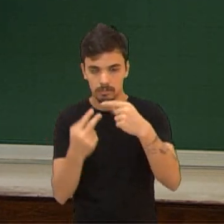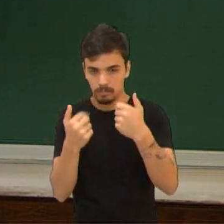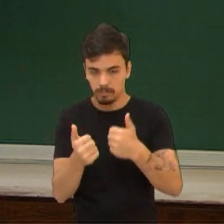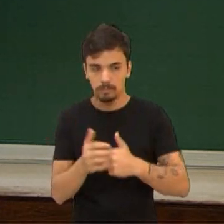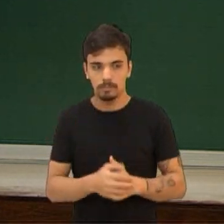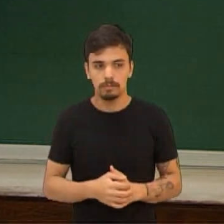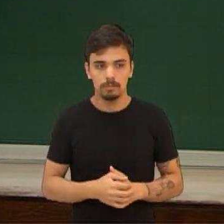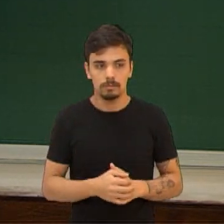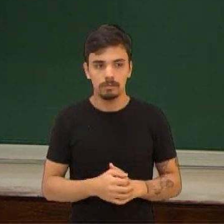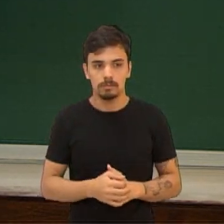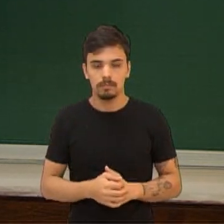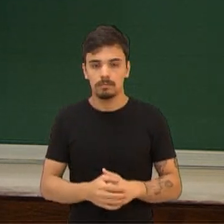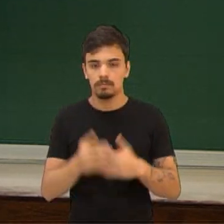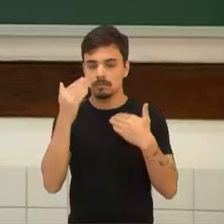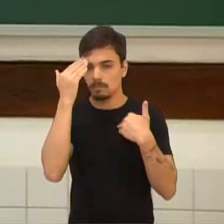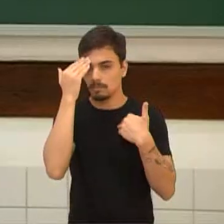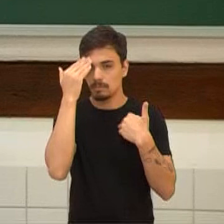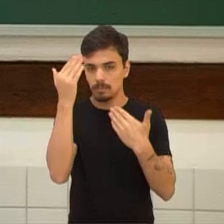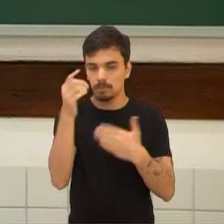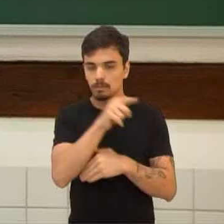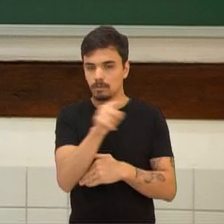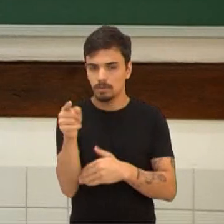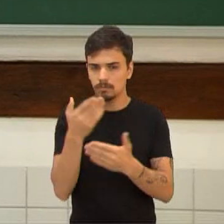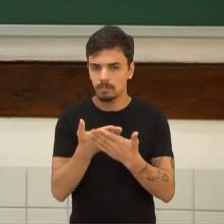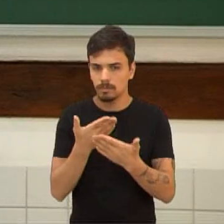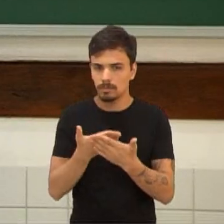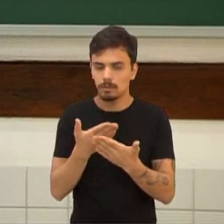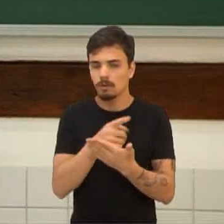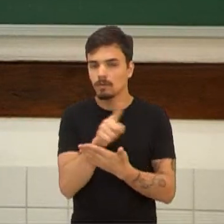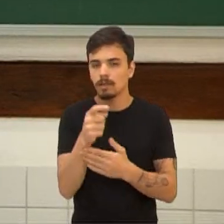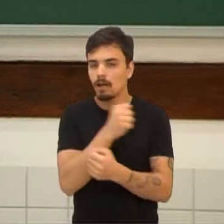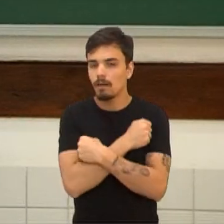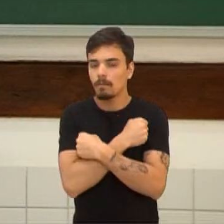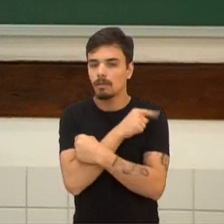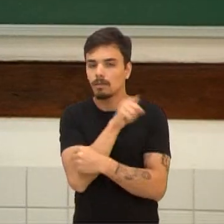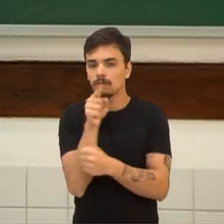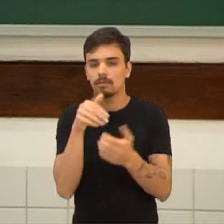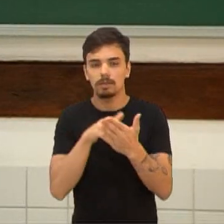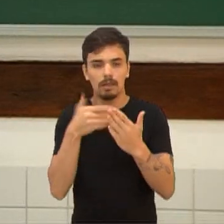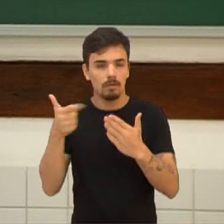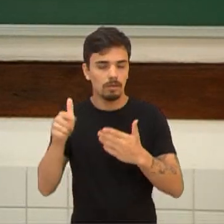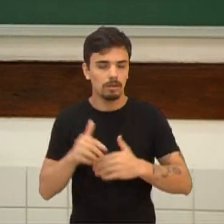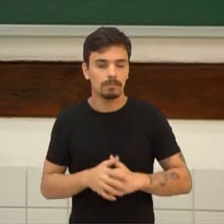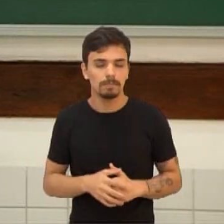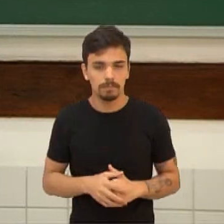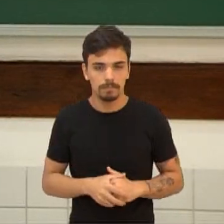Beleza? Obrigado pela aula, um abraço para vocês e até a próxima.